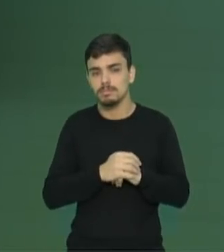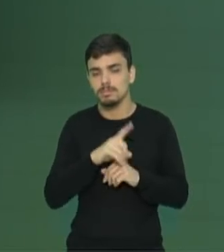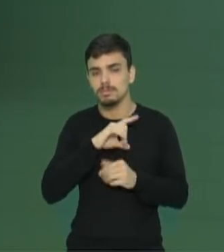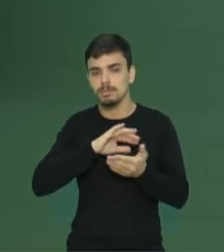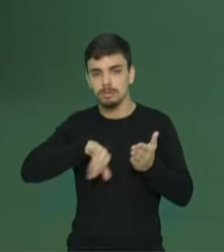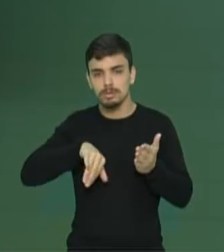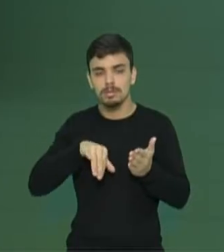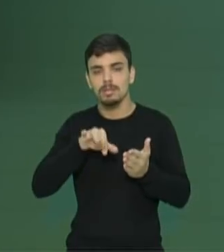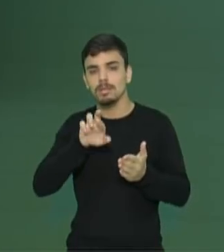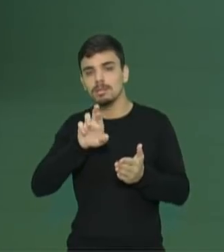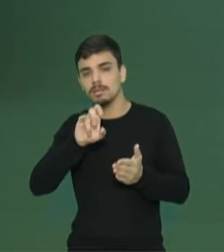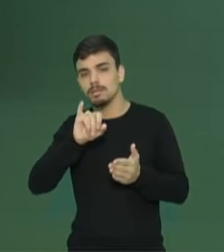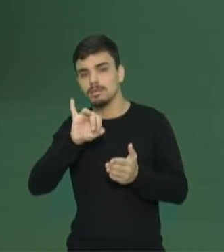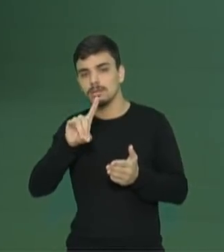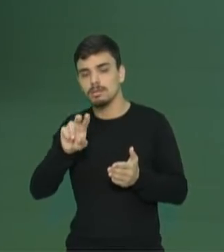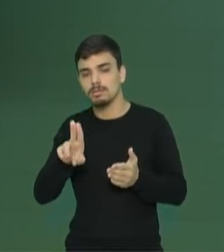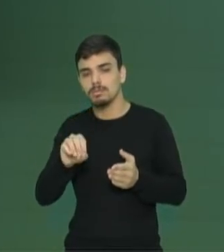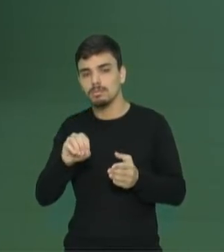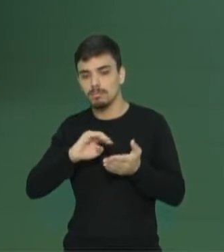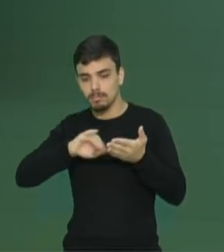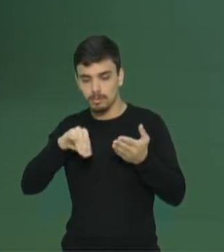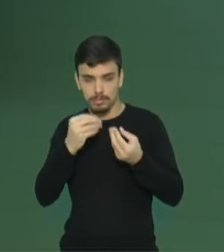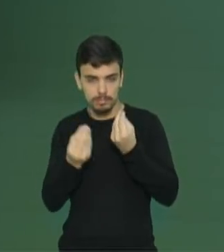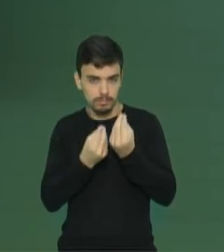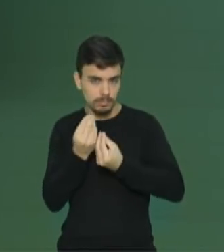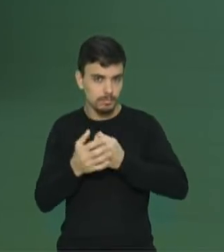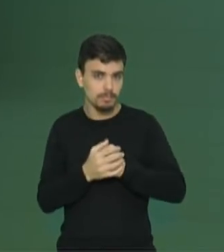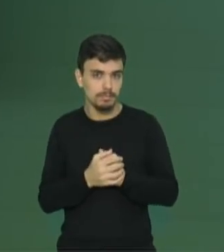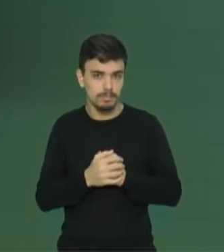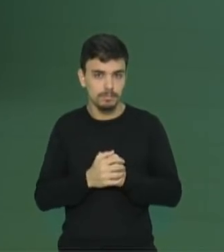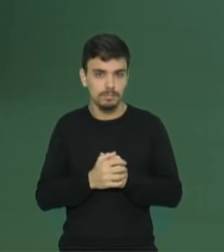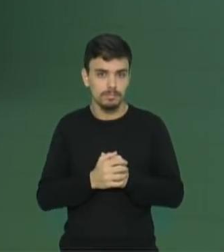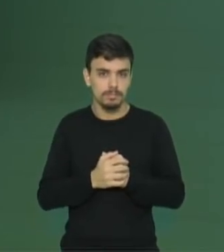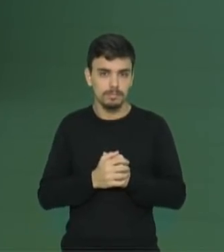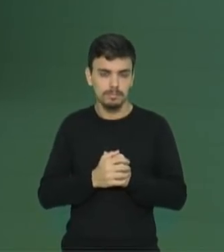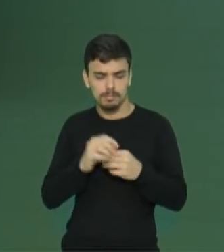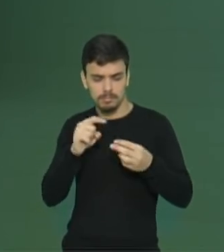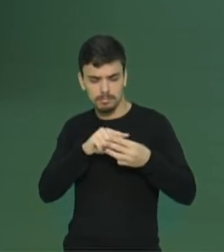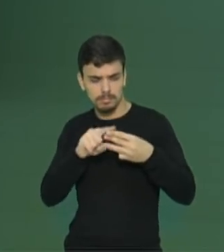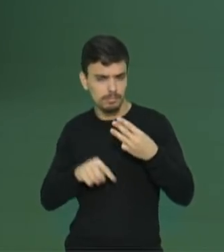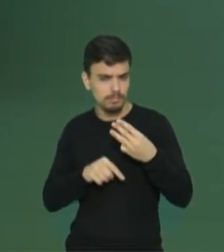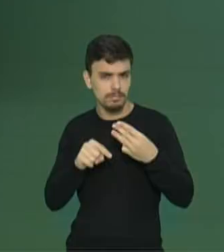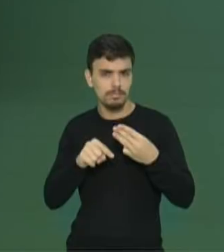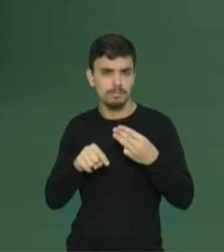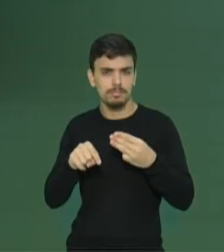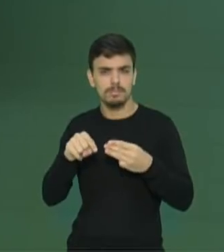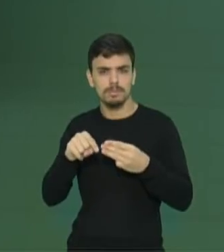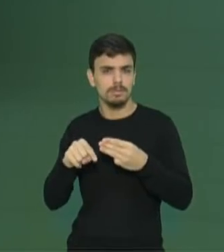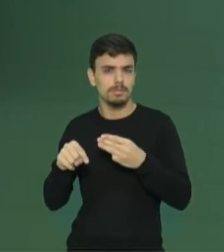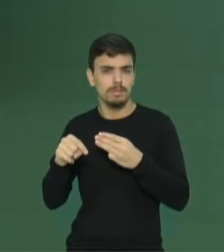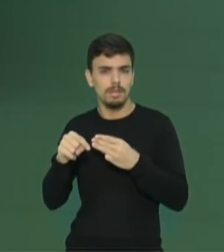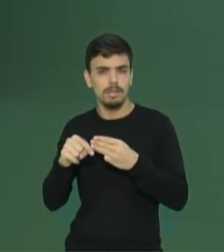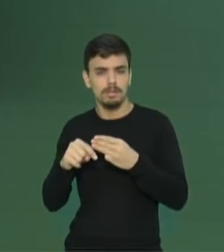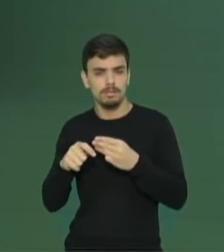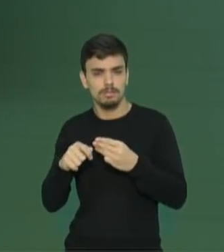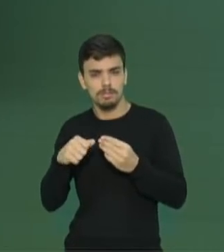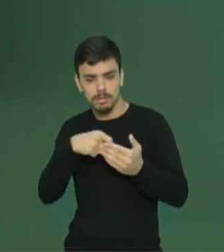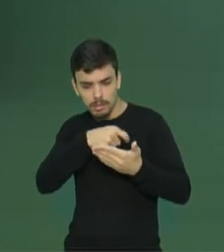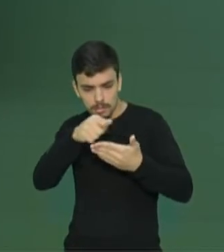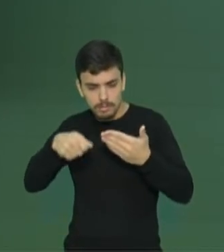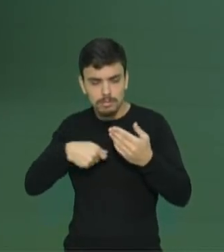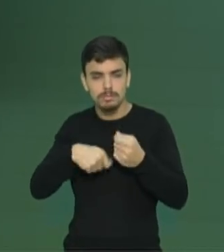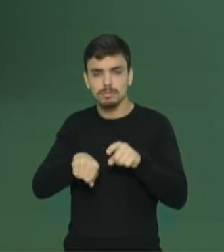produzem resíduos que não precisam de água para ser eliminado. Guanina, ácido nítrico. Então